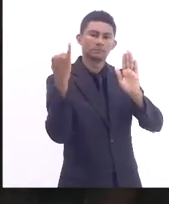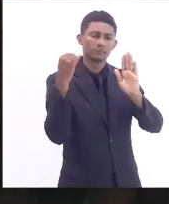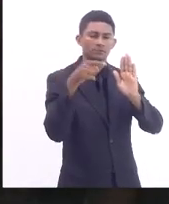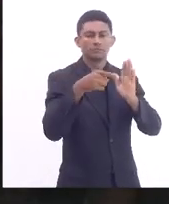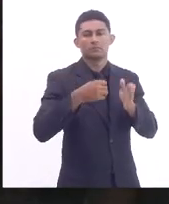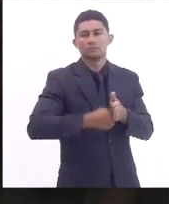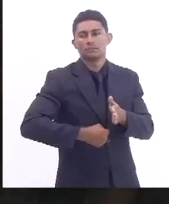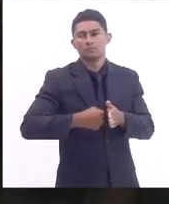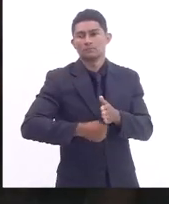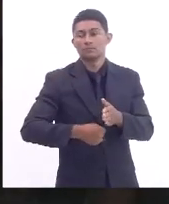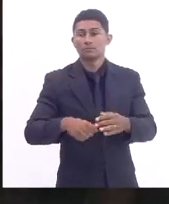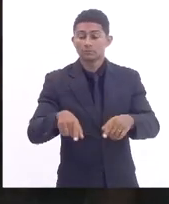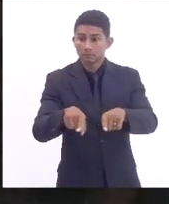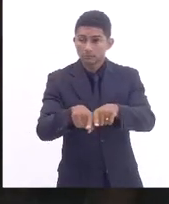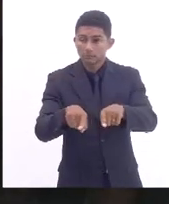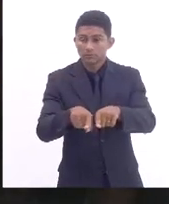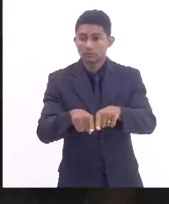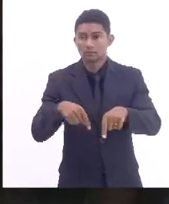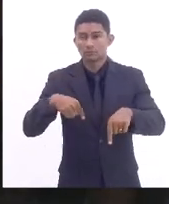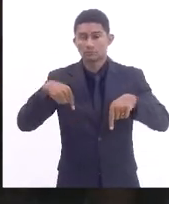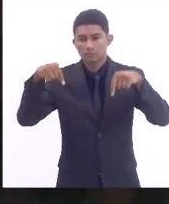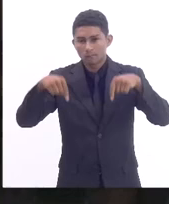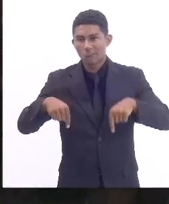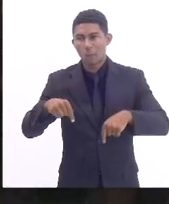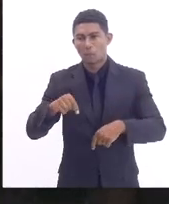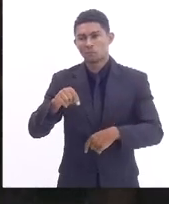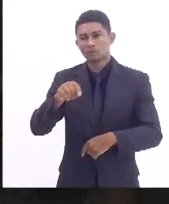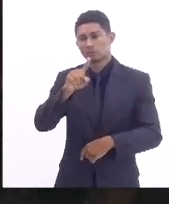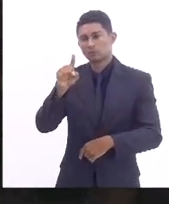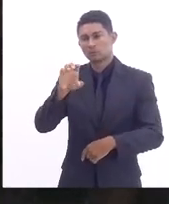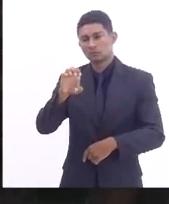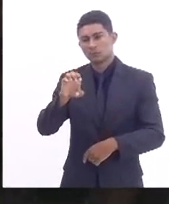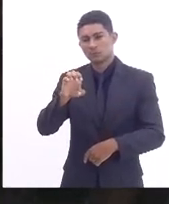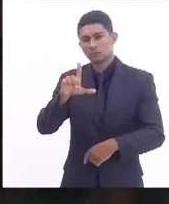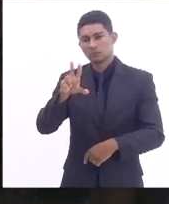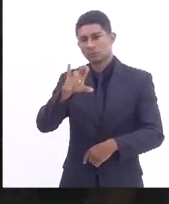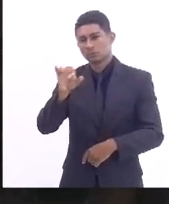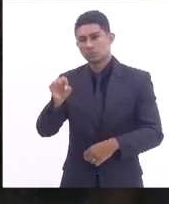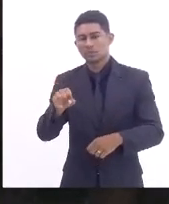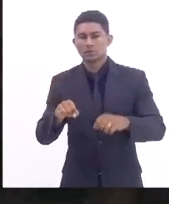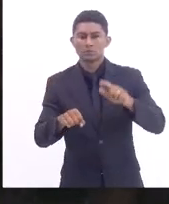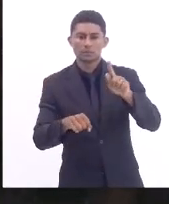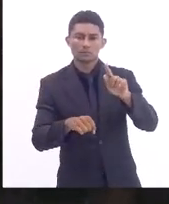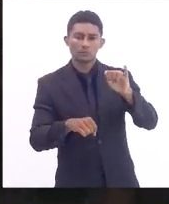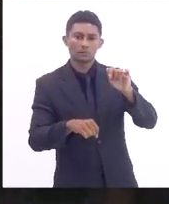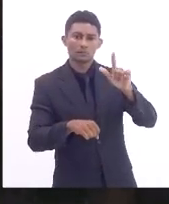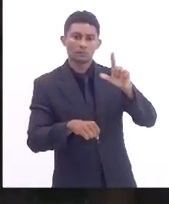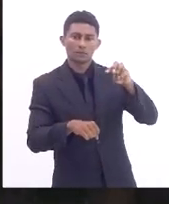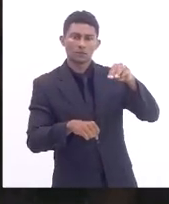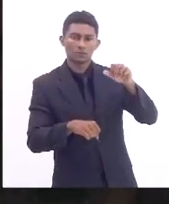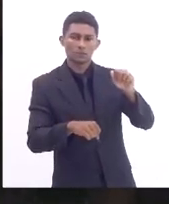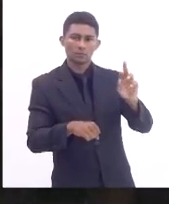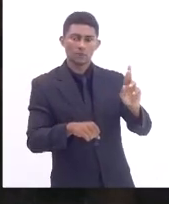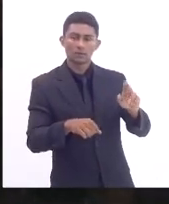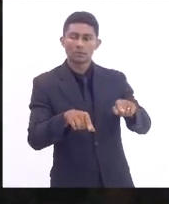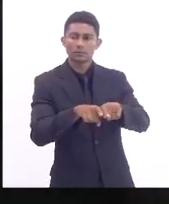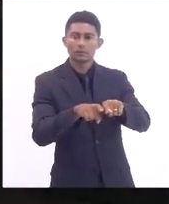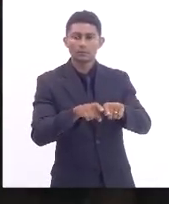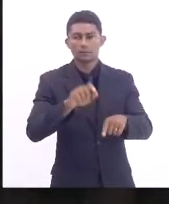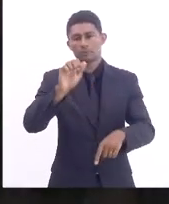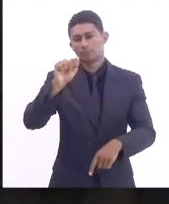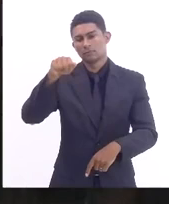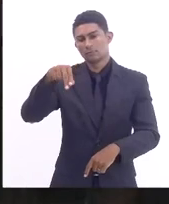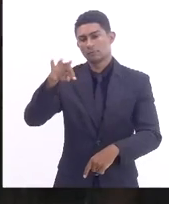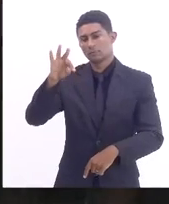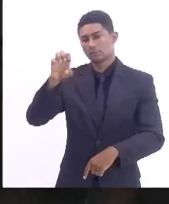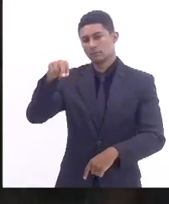eu queria aqui saudar em conjunto o Zé Luiz Omar pastório e o Antenor e assinar em